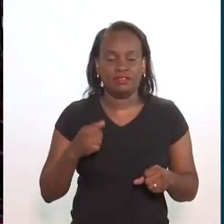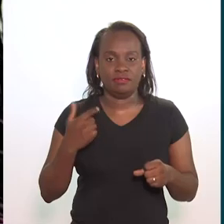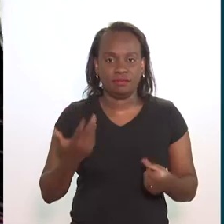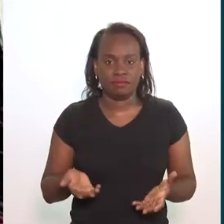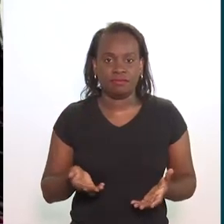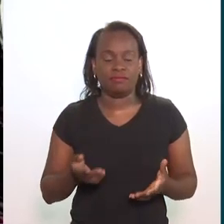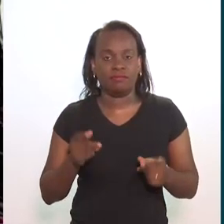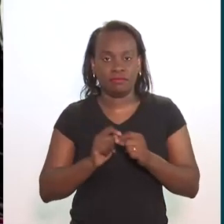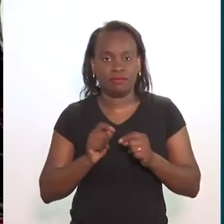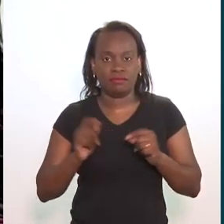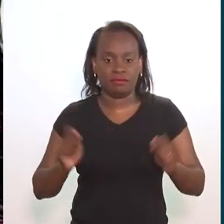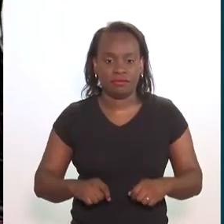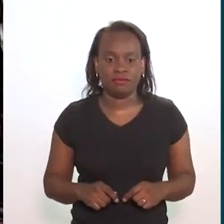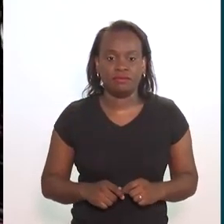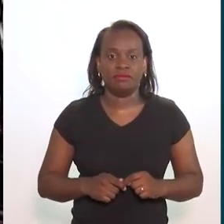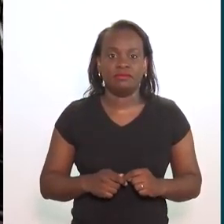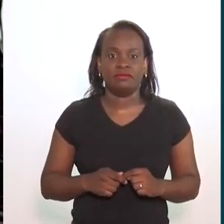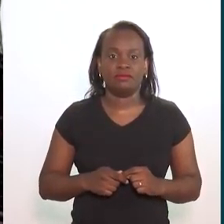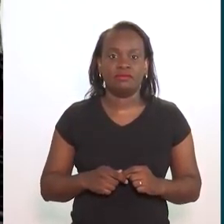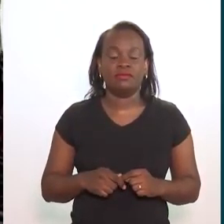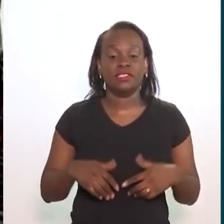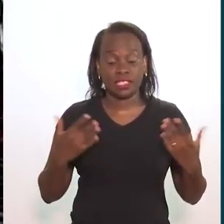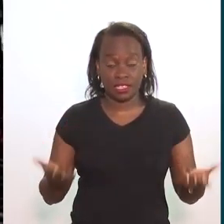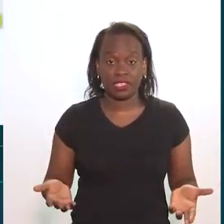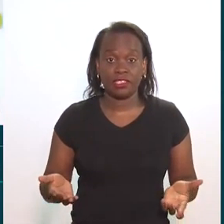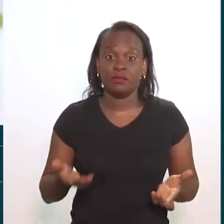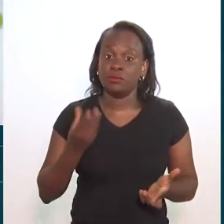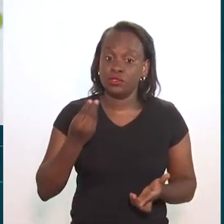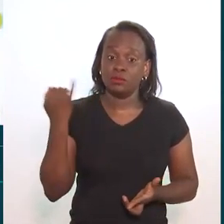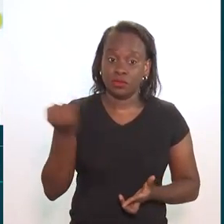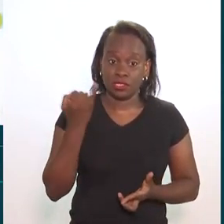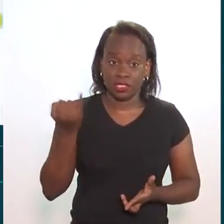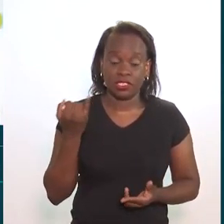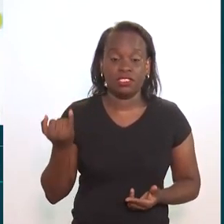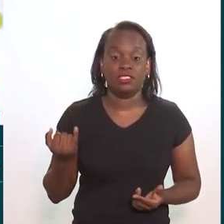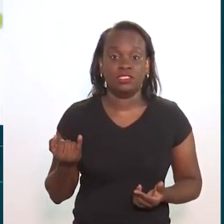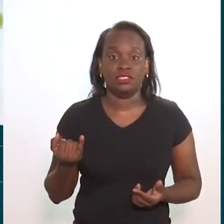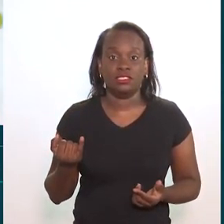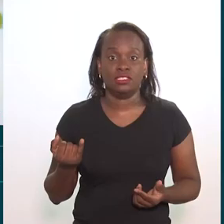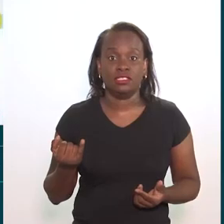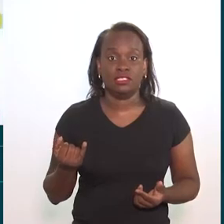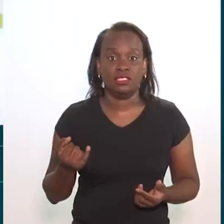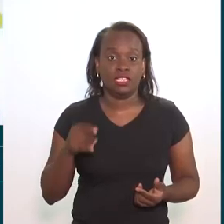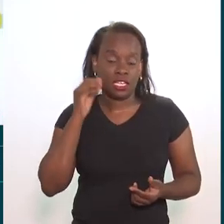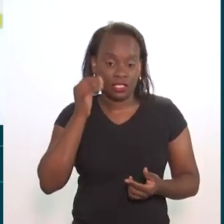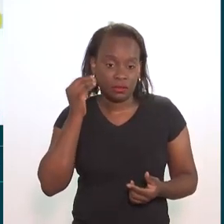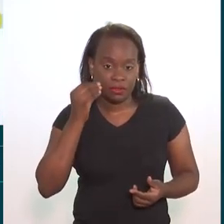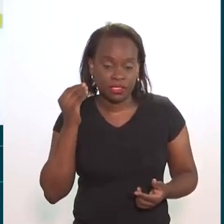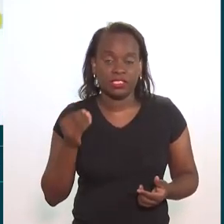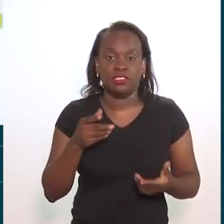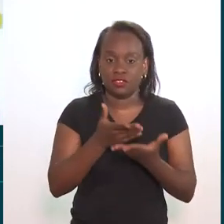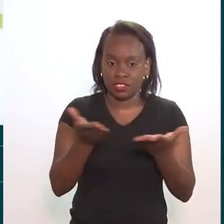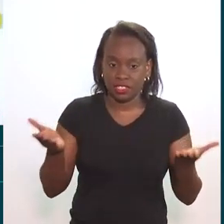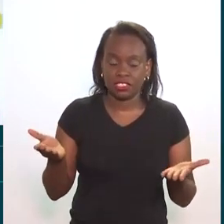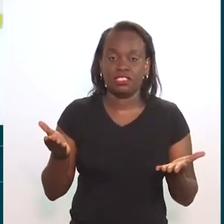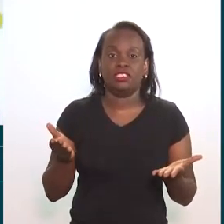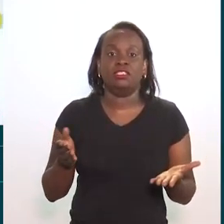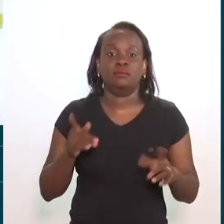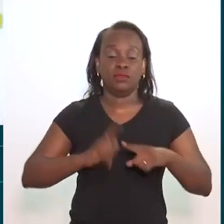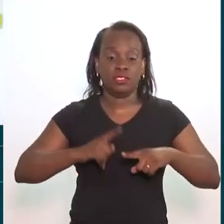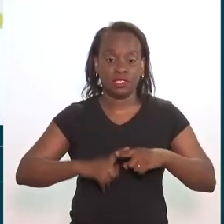a gente tem que lutar para continuar fazendo. É isso. Então, é muito importante, né, a experiência